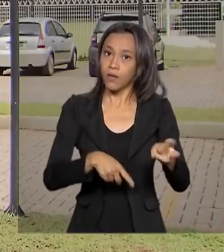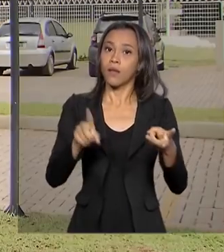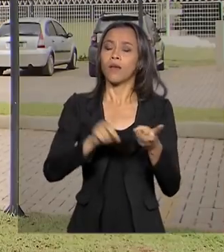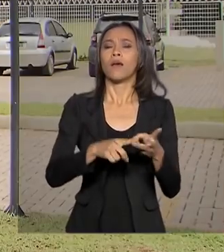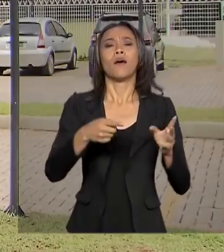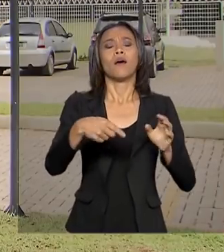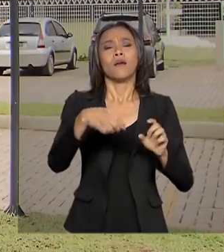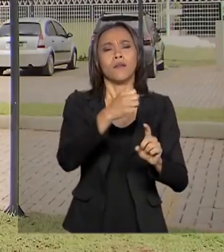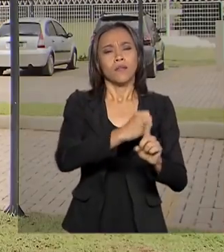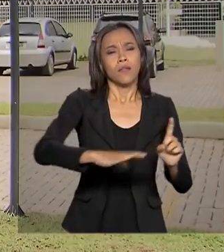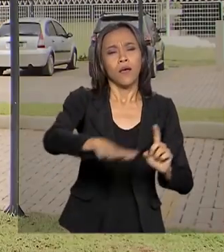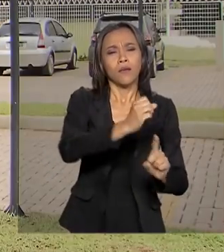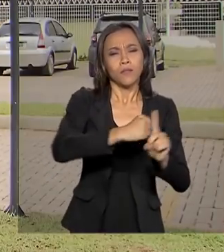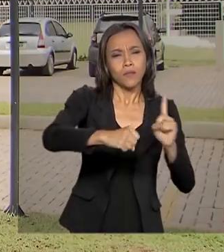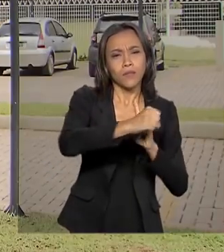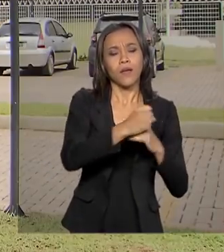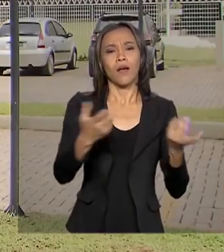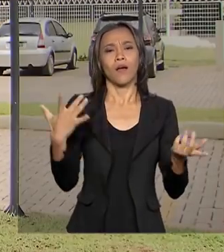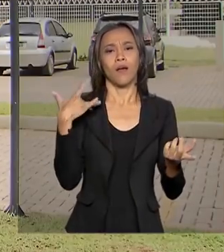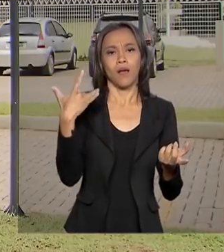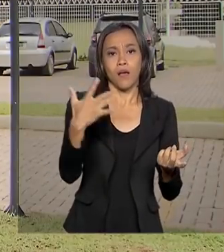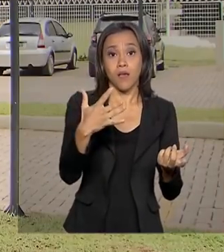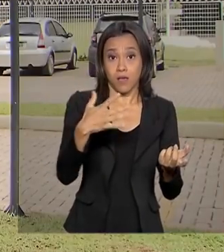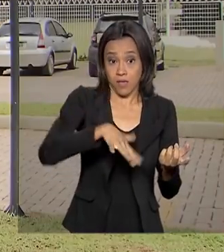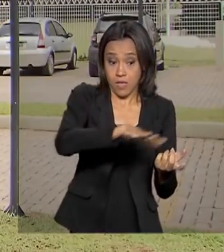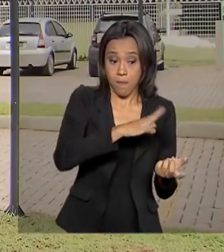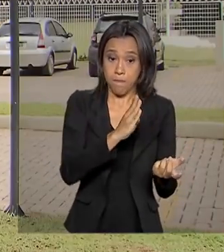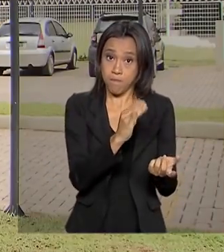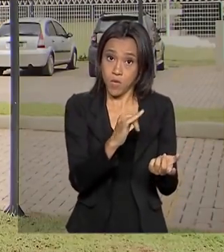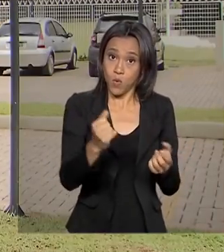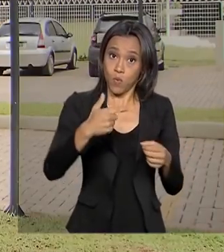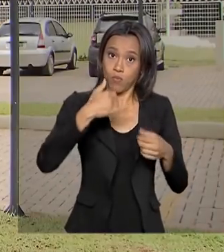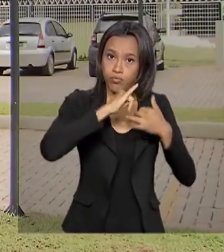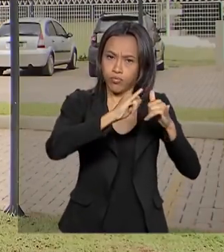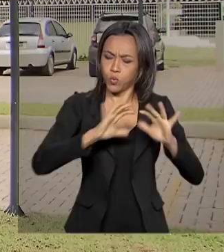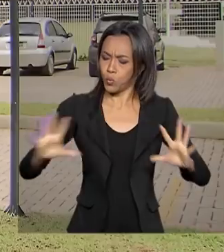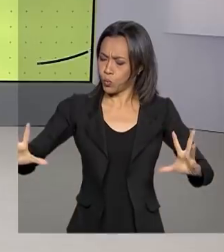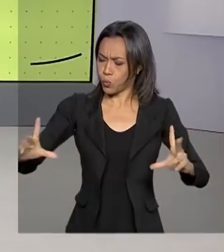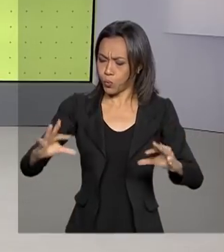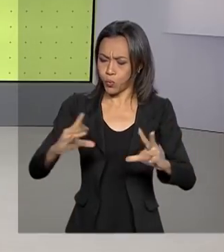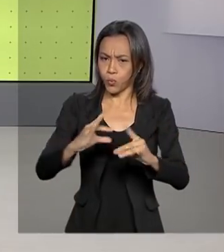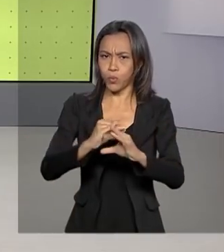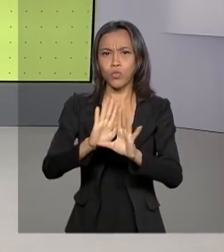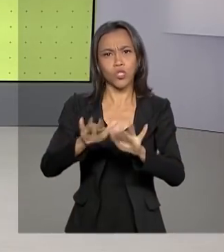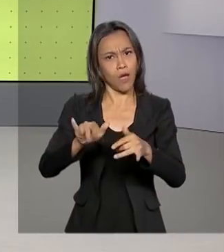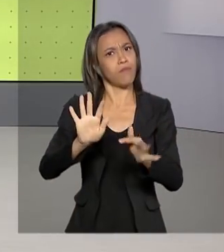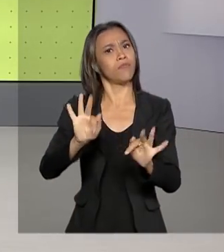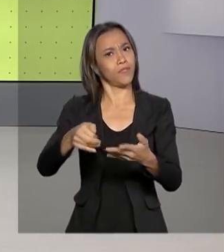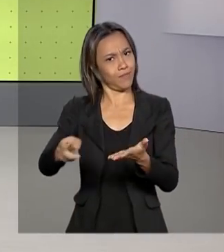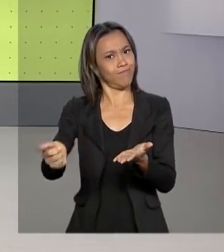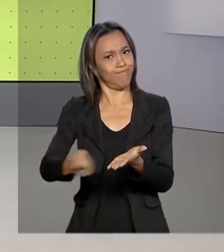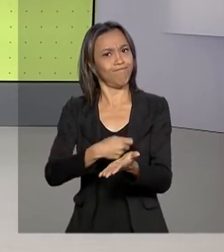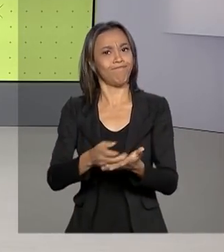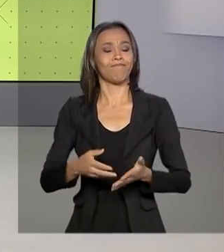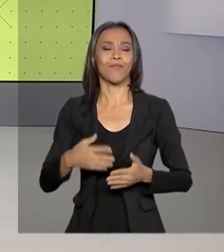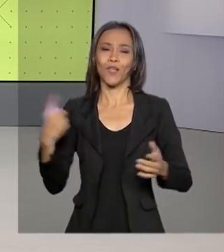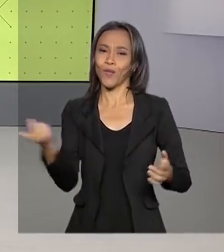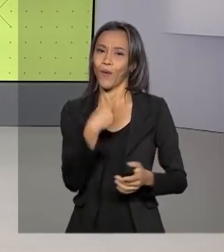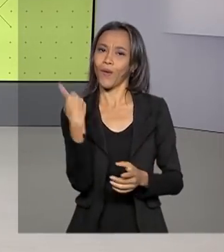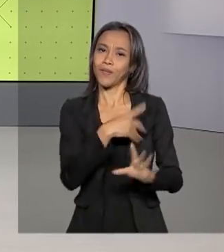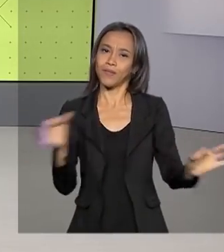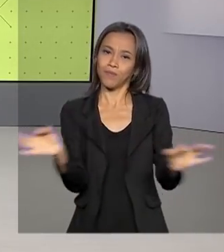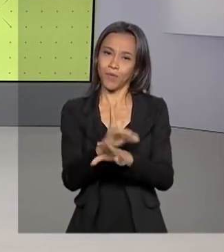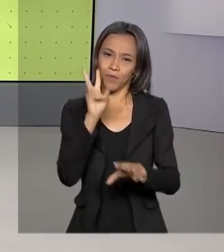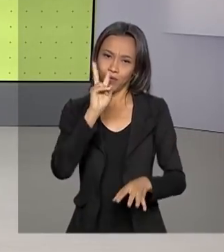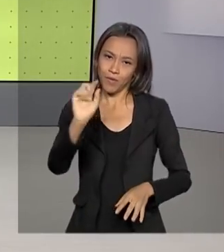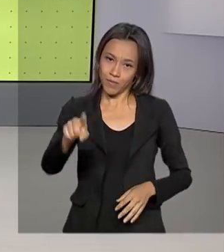saúde e bioenergia. Todos já em fase final de negociação. A gente fica por aqui. Nos vemos